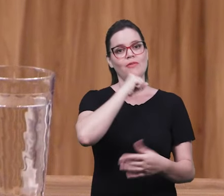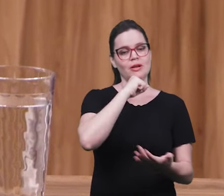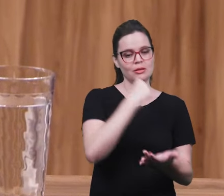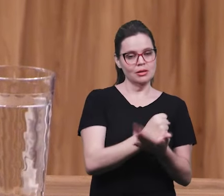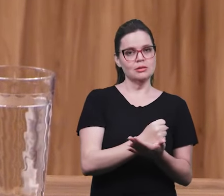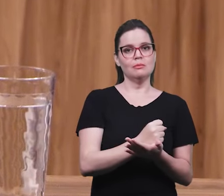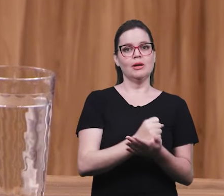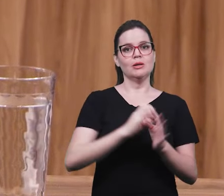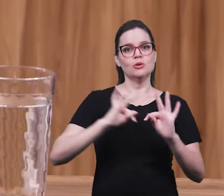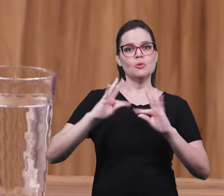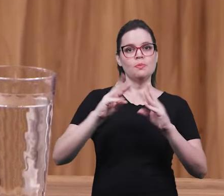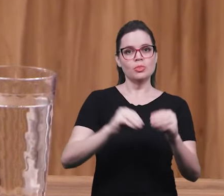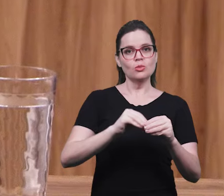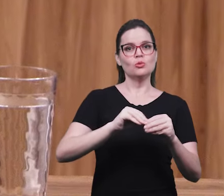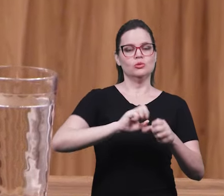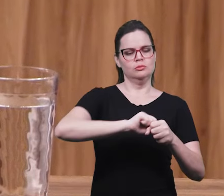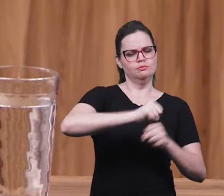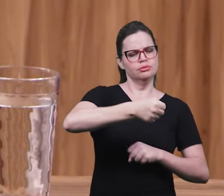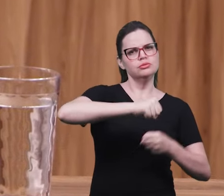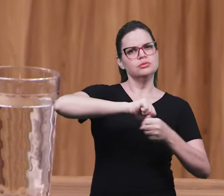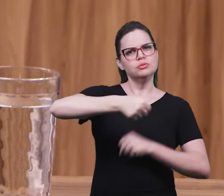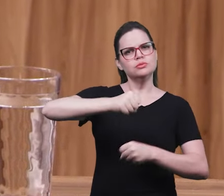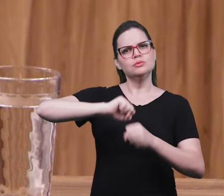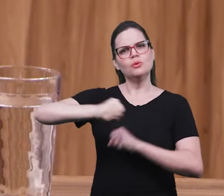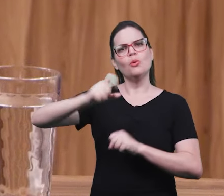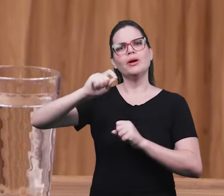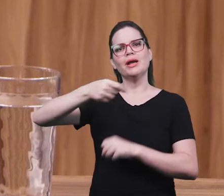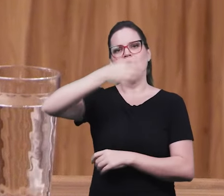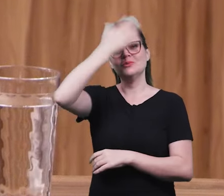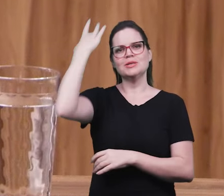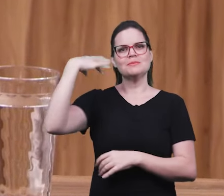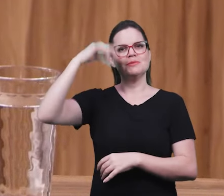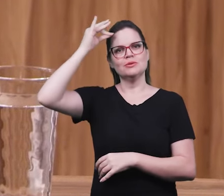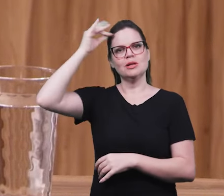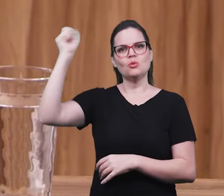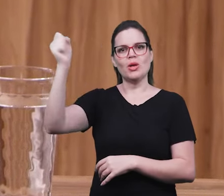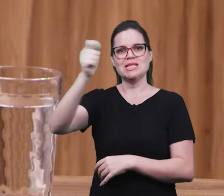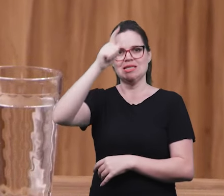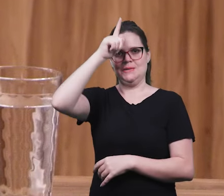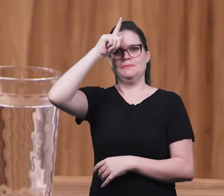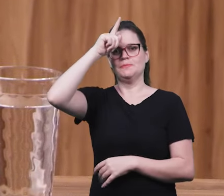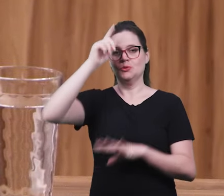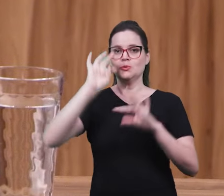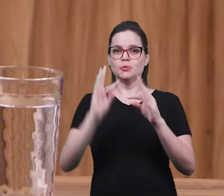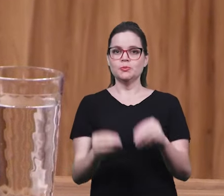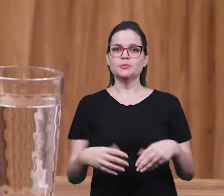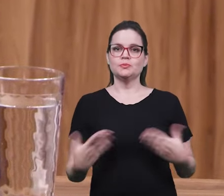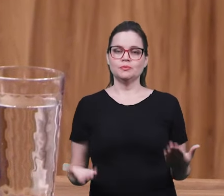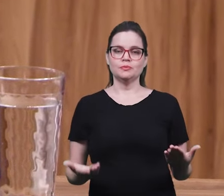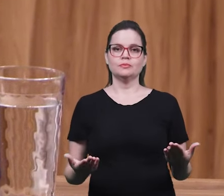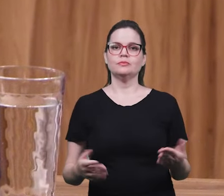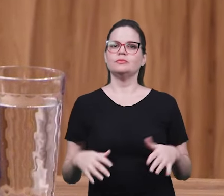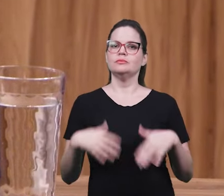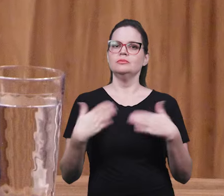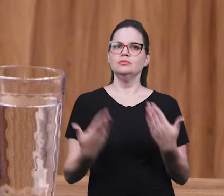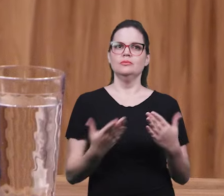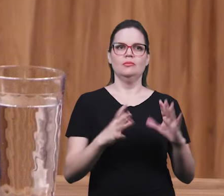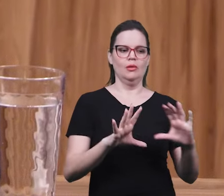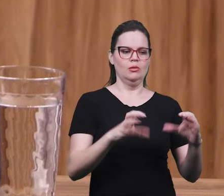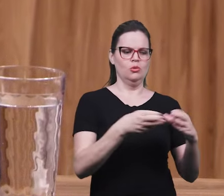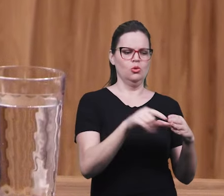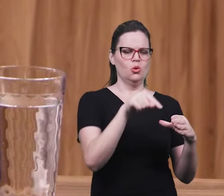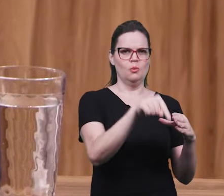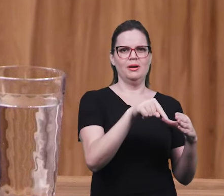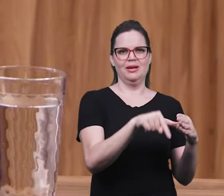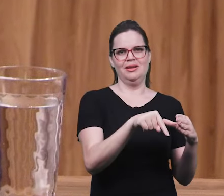Toda a Escritura foi inspirada, né, por Deus, né? Então, Sim. É essa a Escritura. Então, o fato de uma seita como